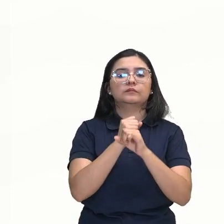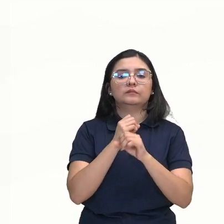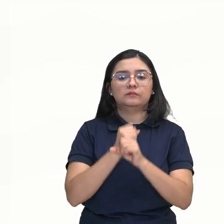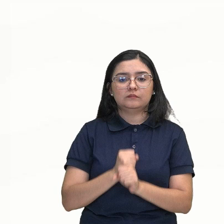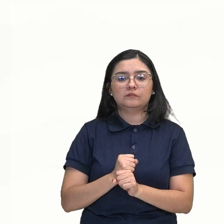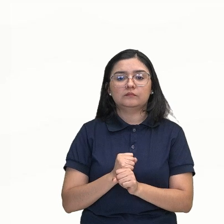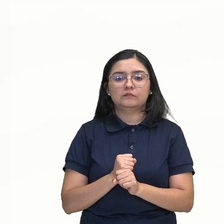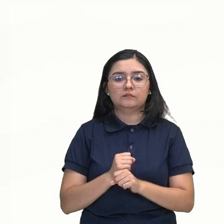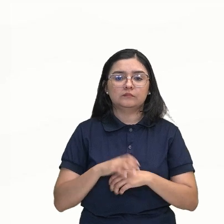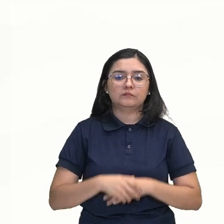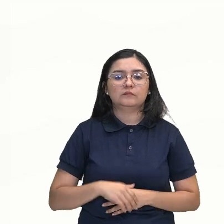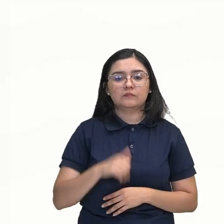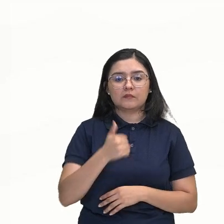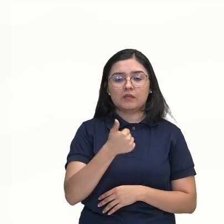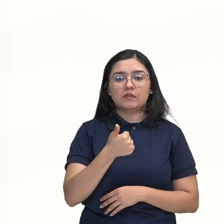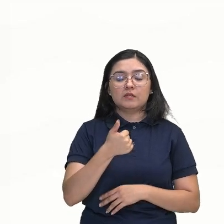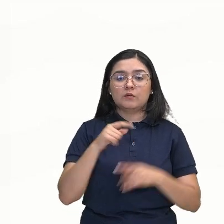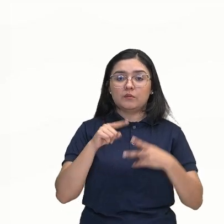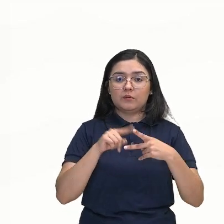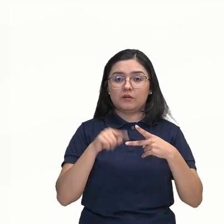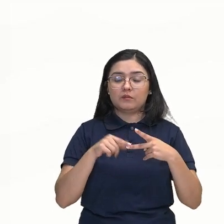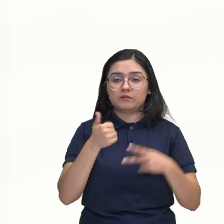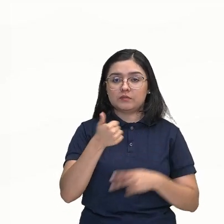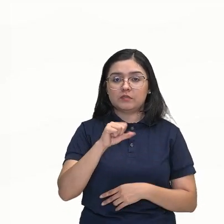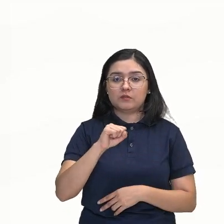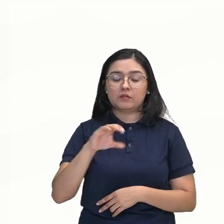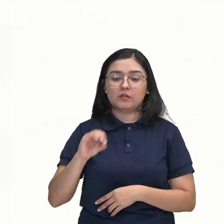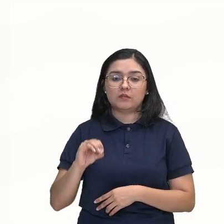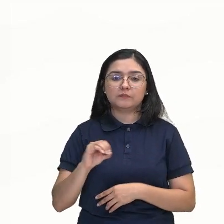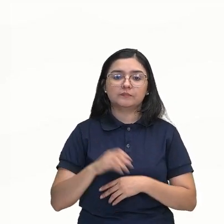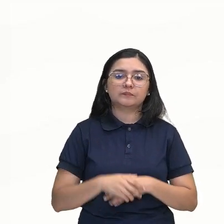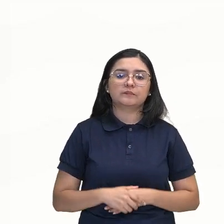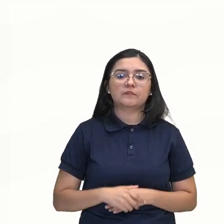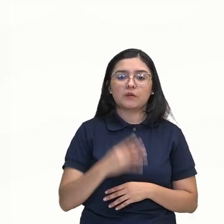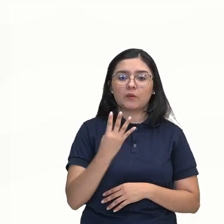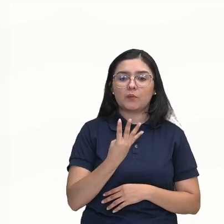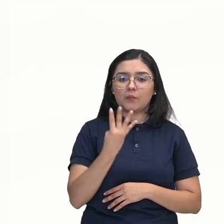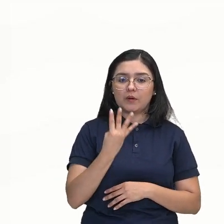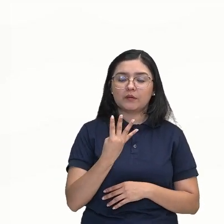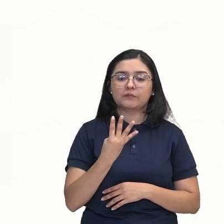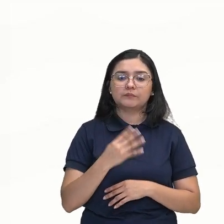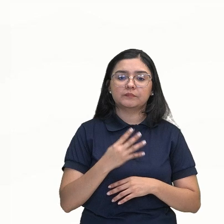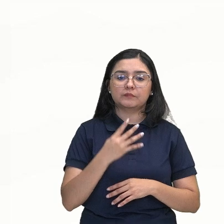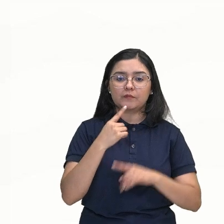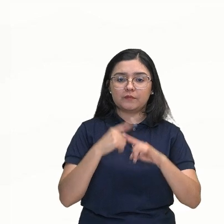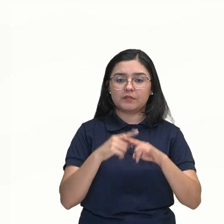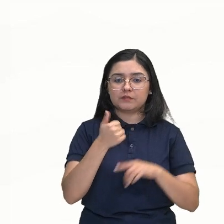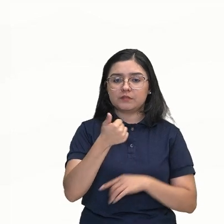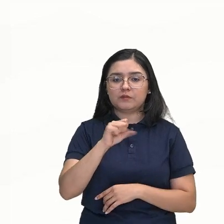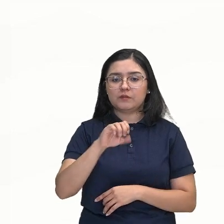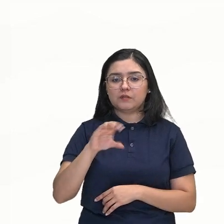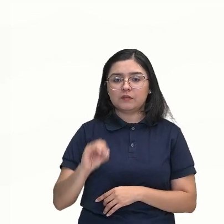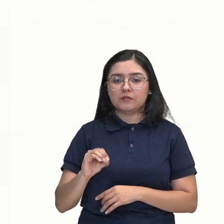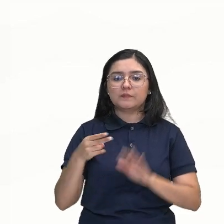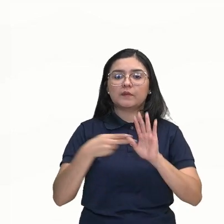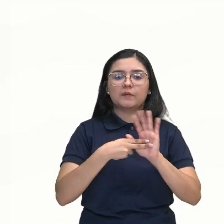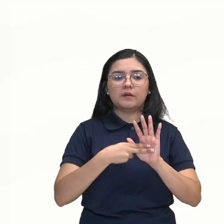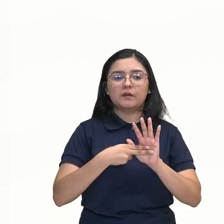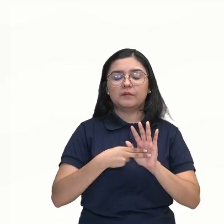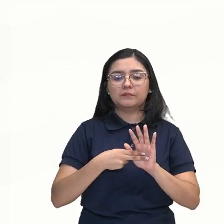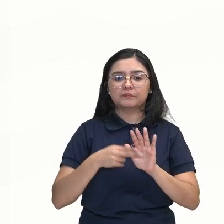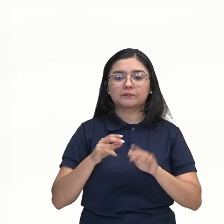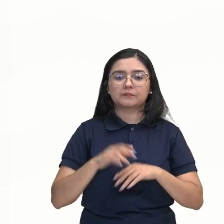triângulo, 180. Como são 4 triângulos, 4 vezes 180, então,